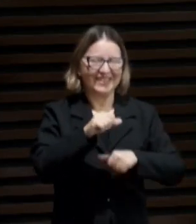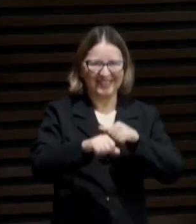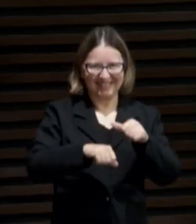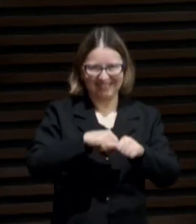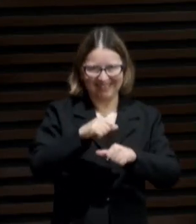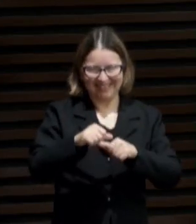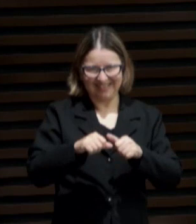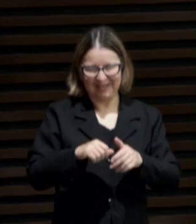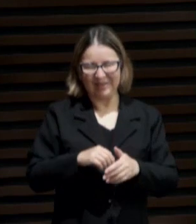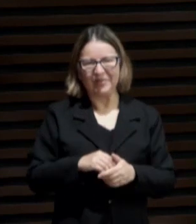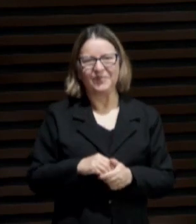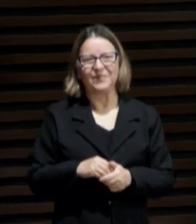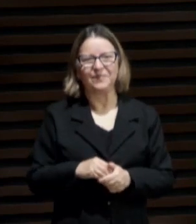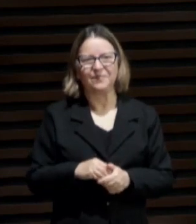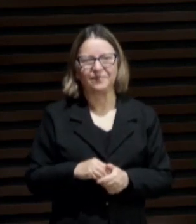trocado.